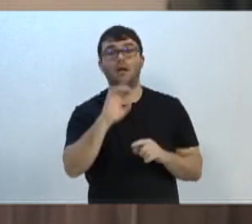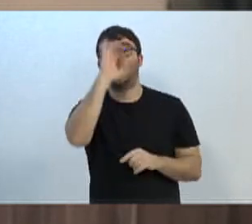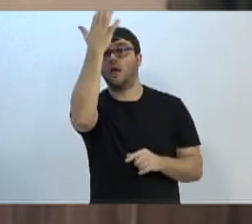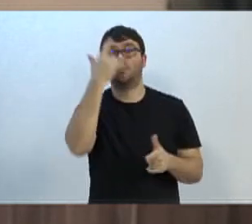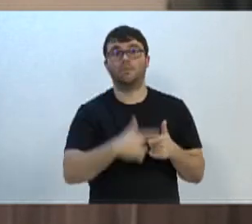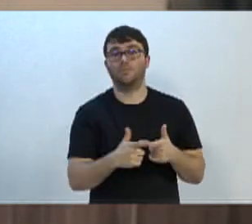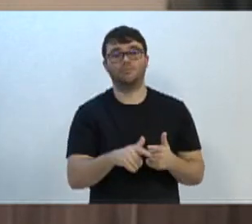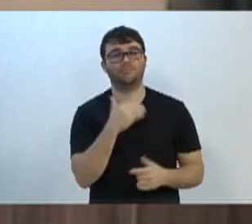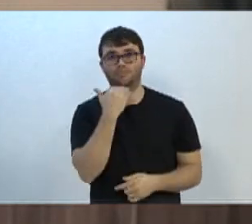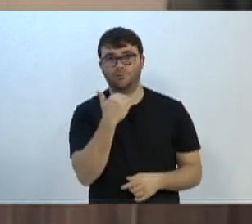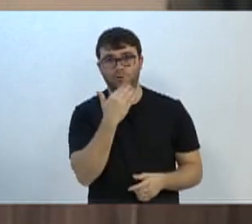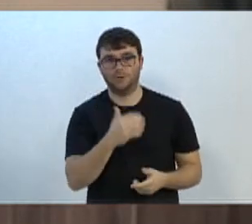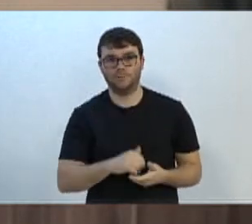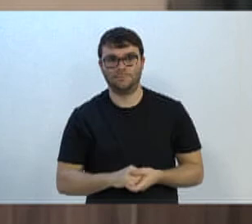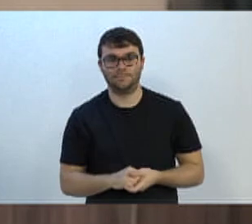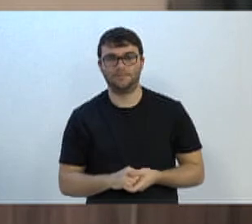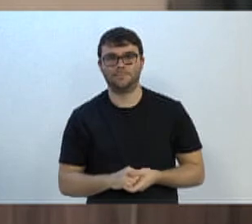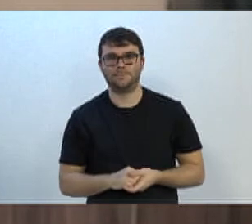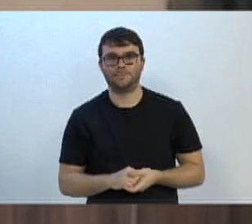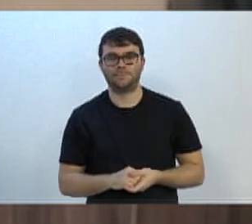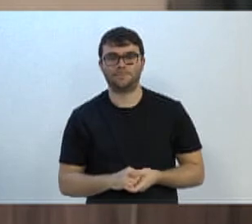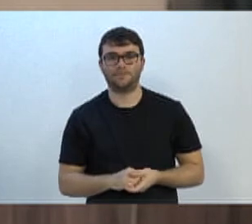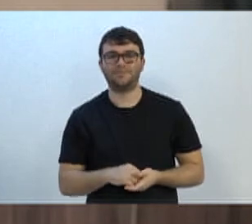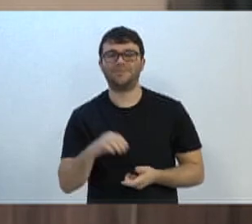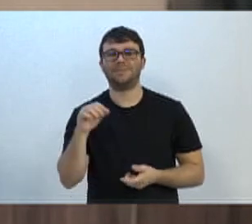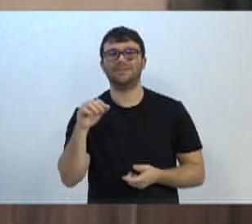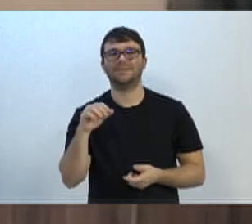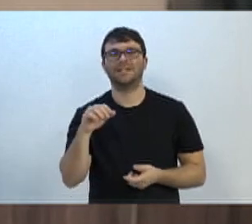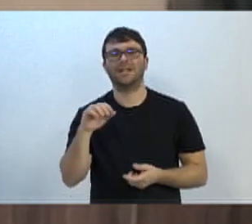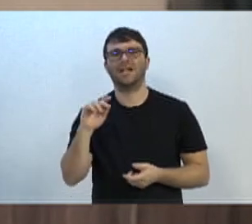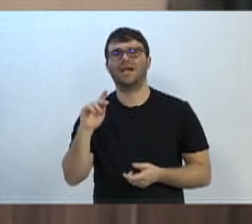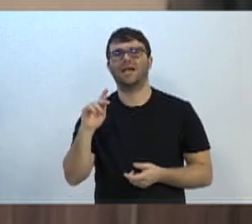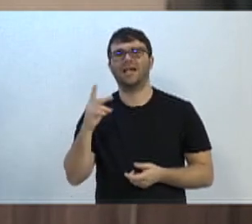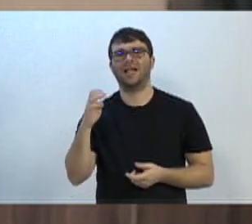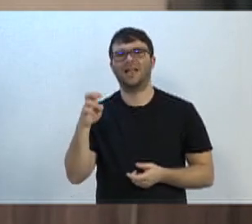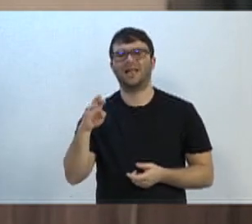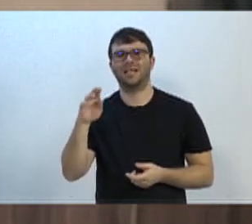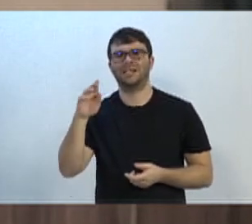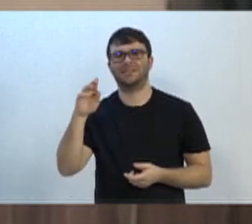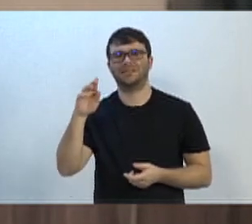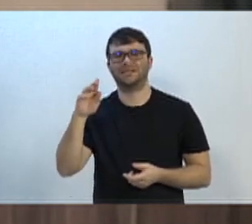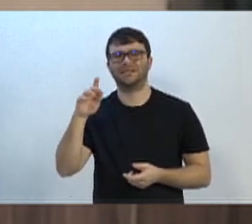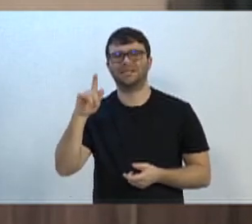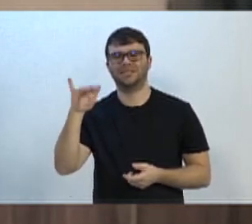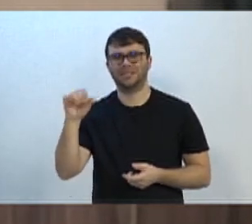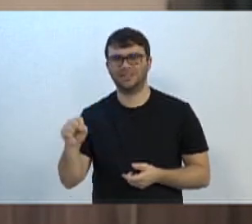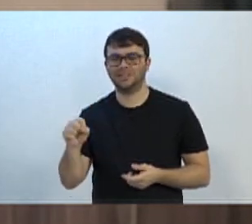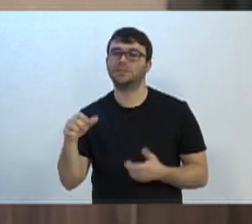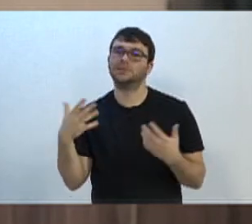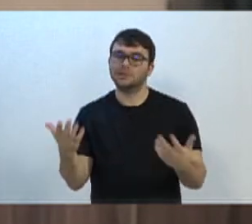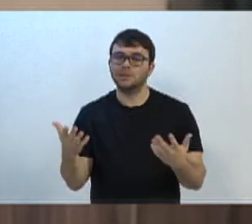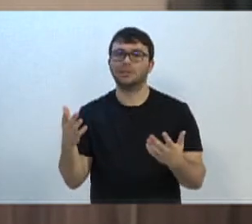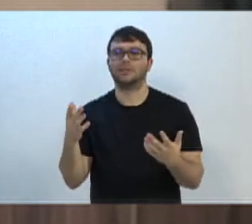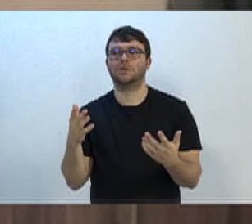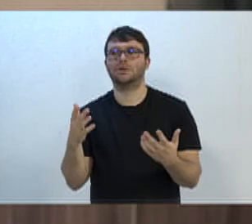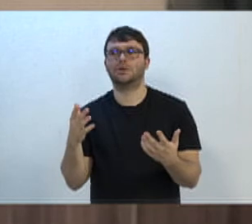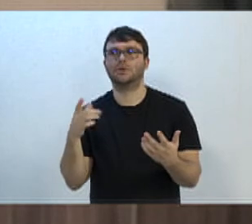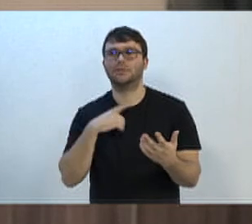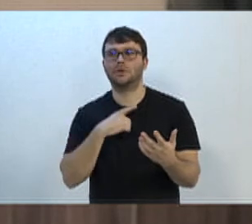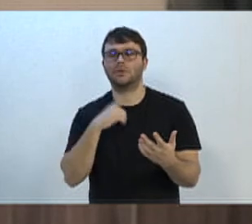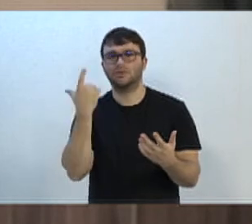problema do Régis moretto me perdoa Barão é pregar para